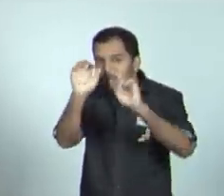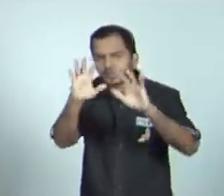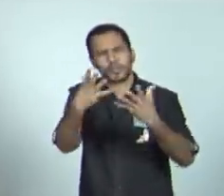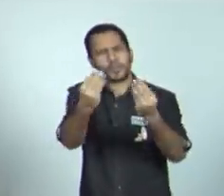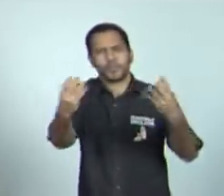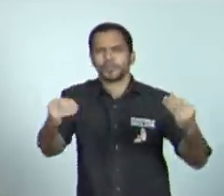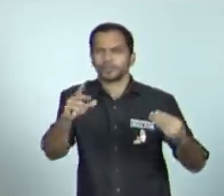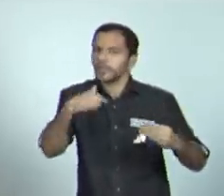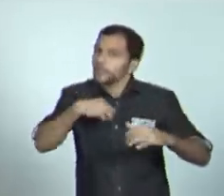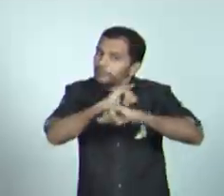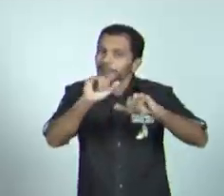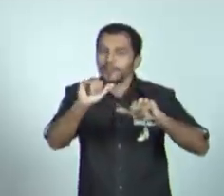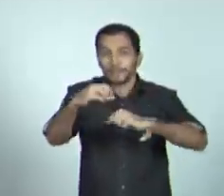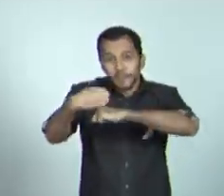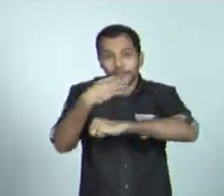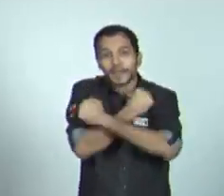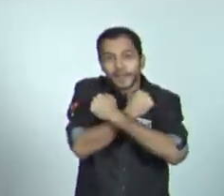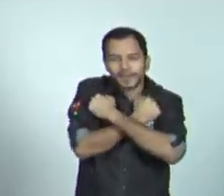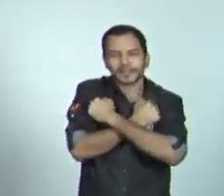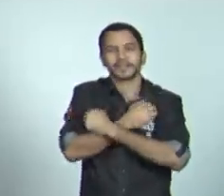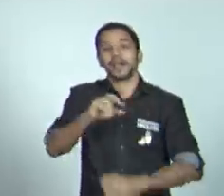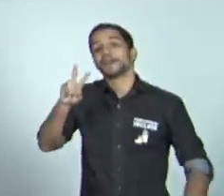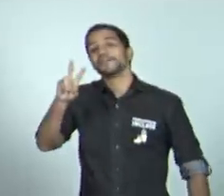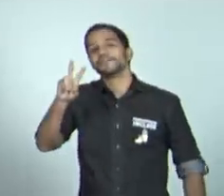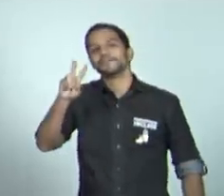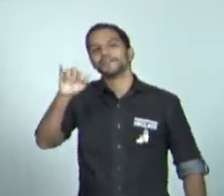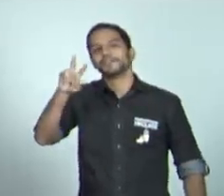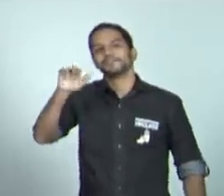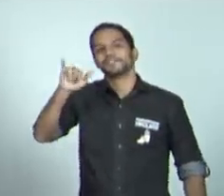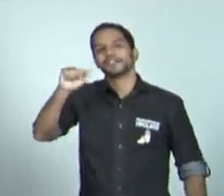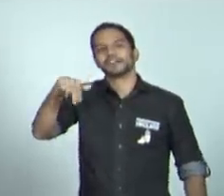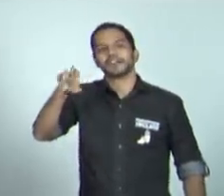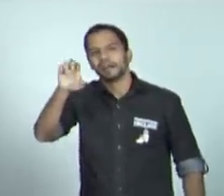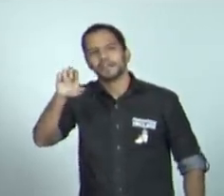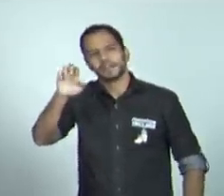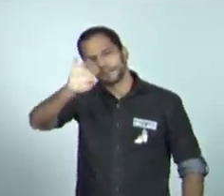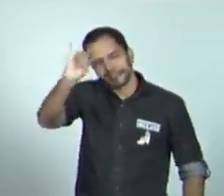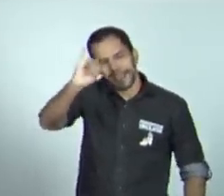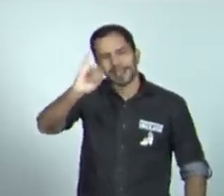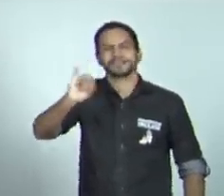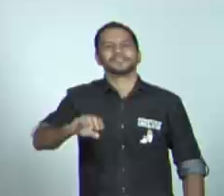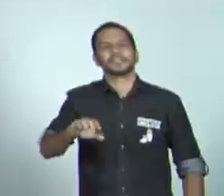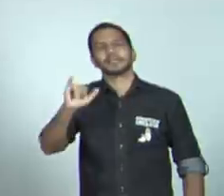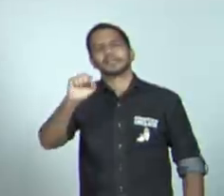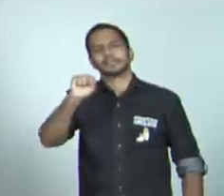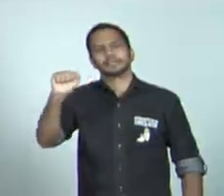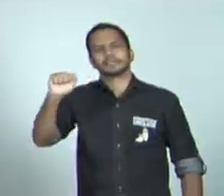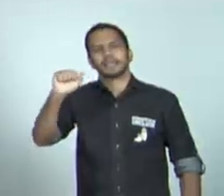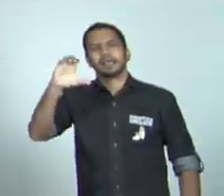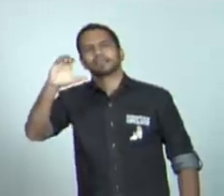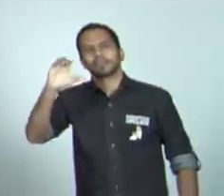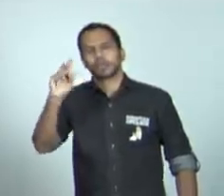viviane diniz valeu viviane ben e zach coven cohen caramba hein esse